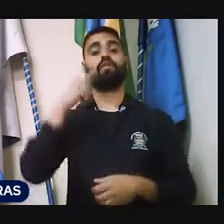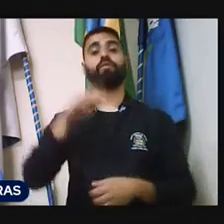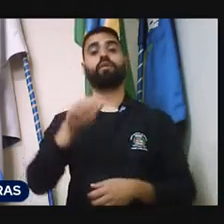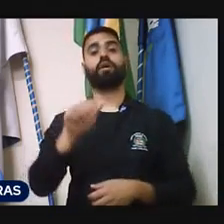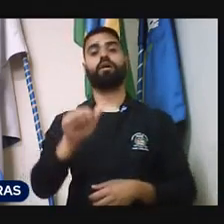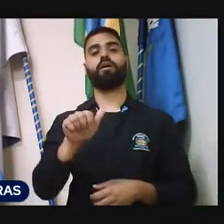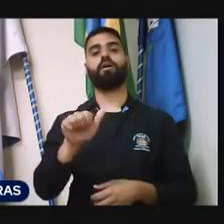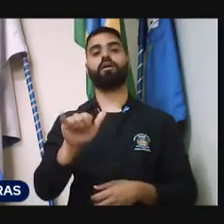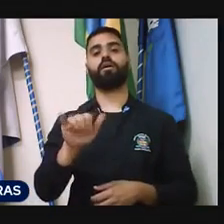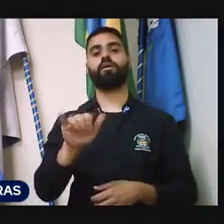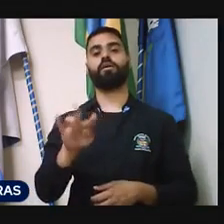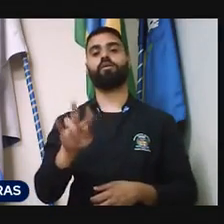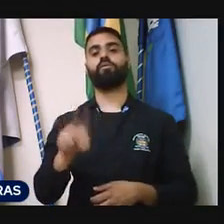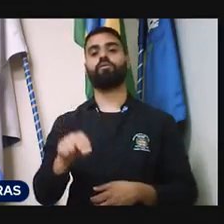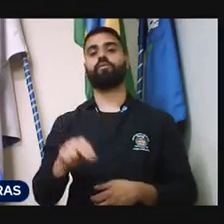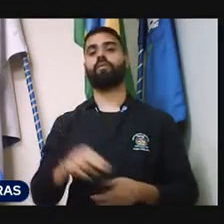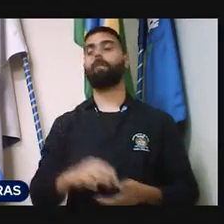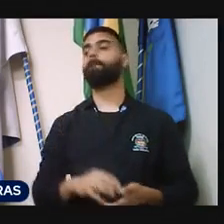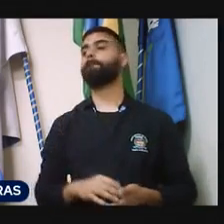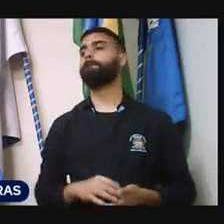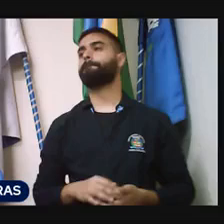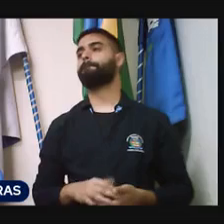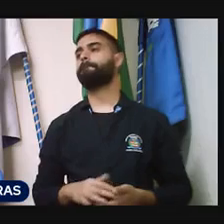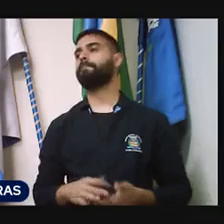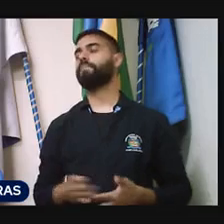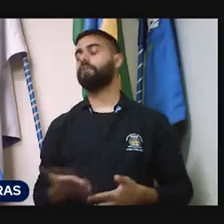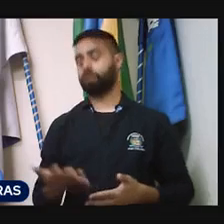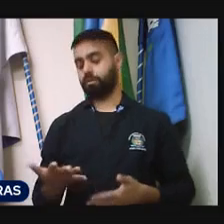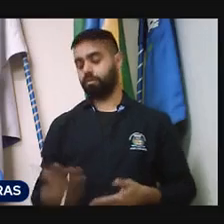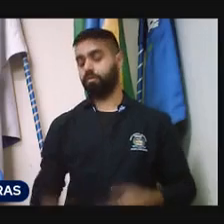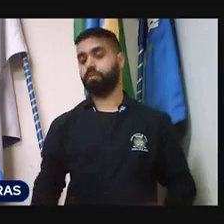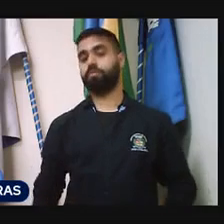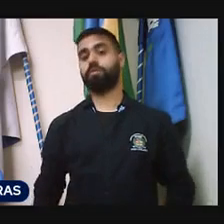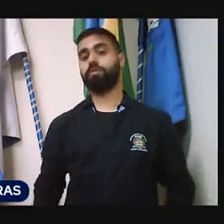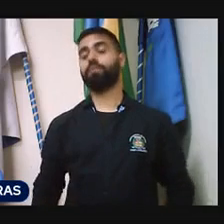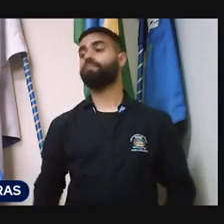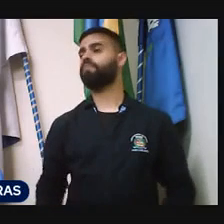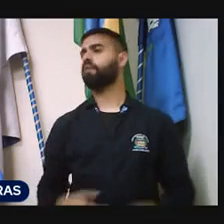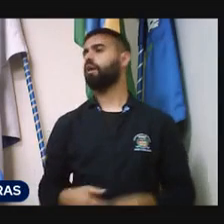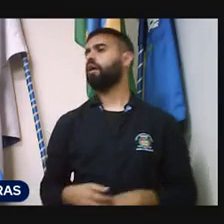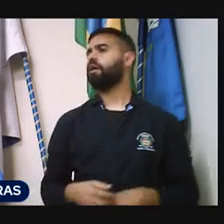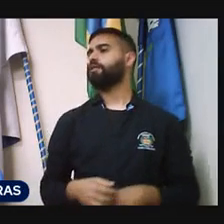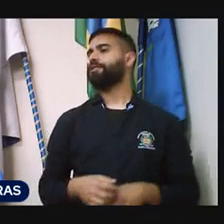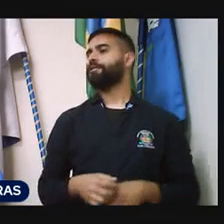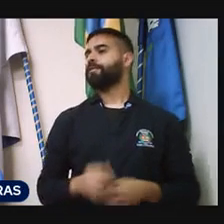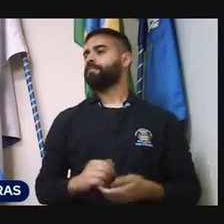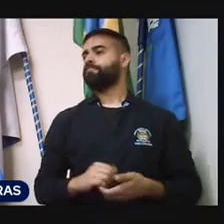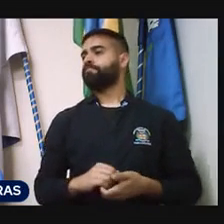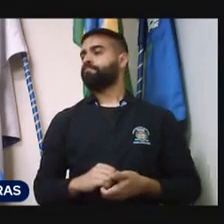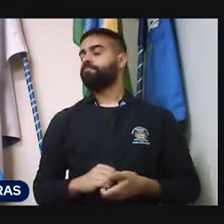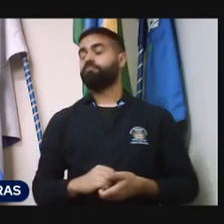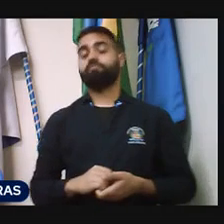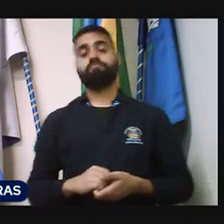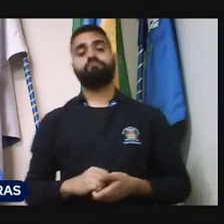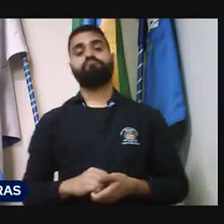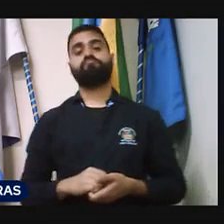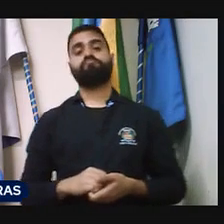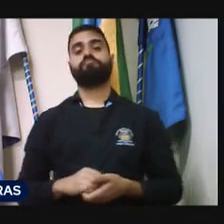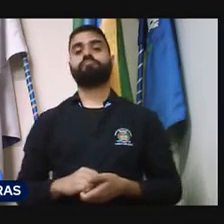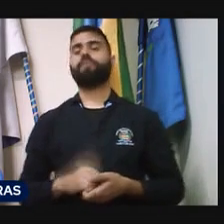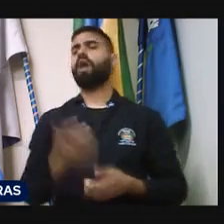subscreve com acesso a igreja Casa Legislativa no centro lições respeitosamente requerer a vossa excelência ouvido o douto plenário na forma regimental